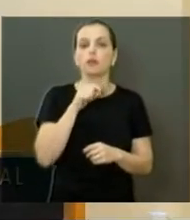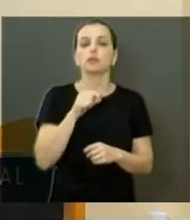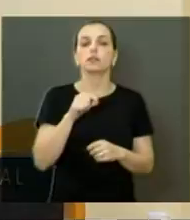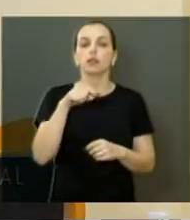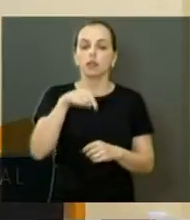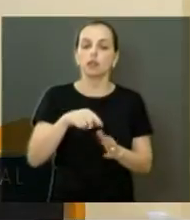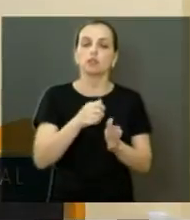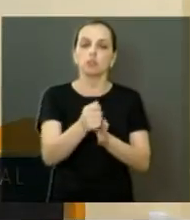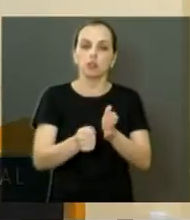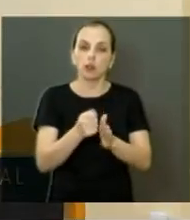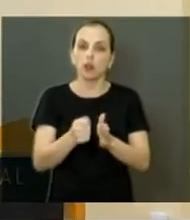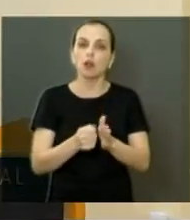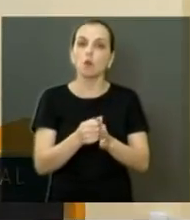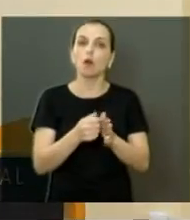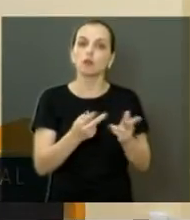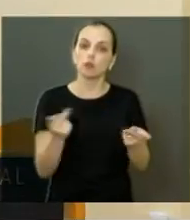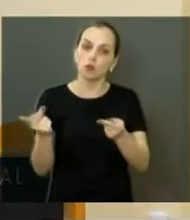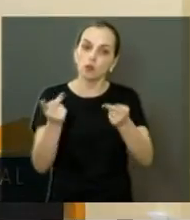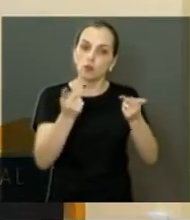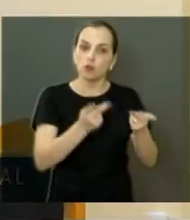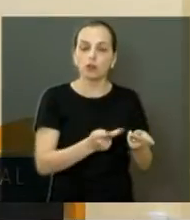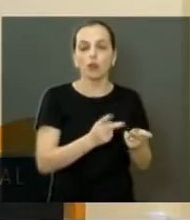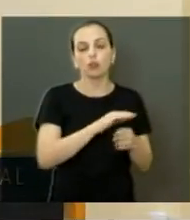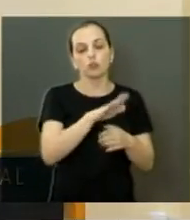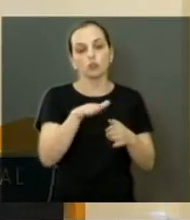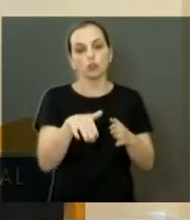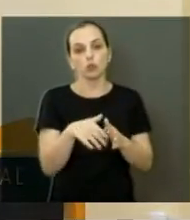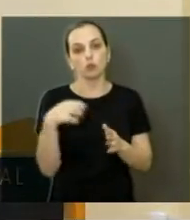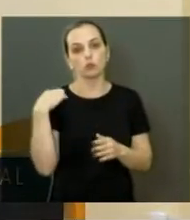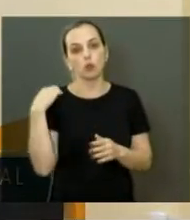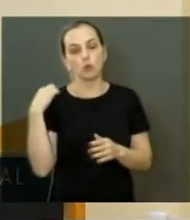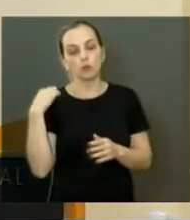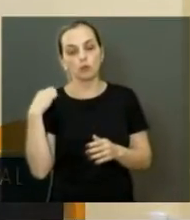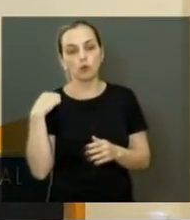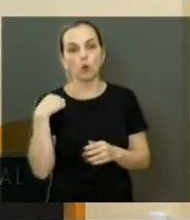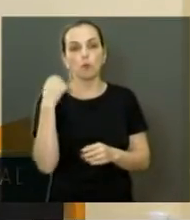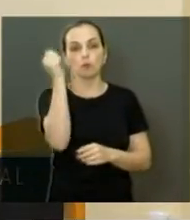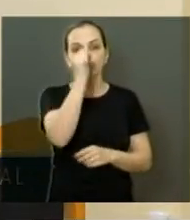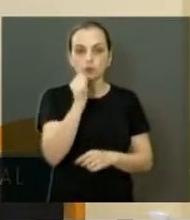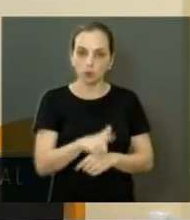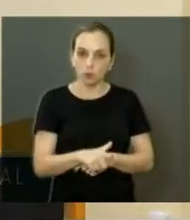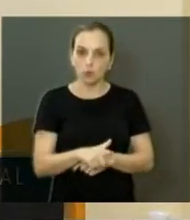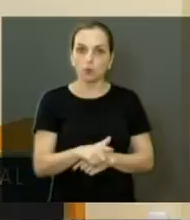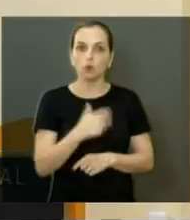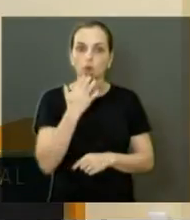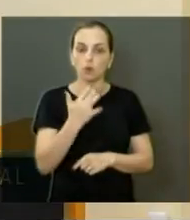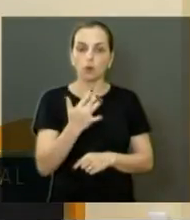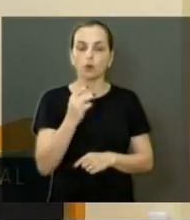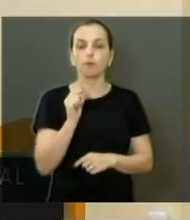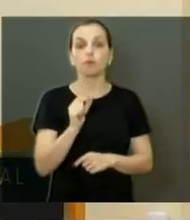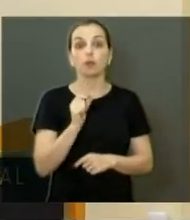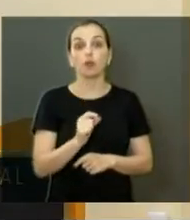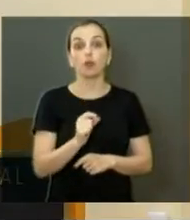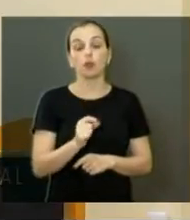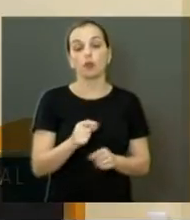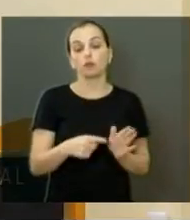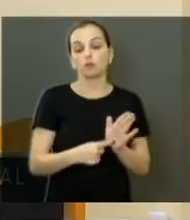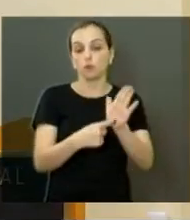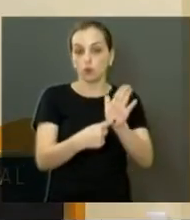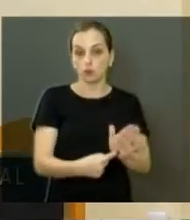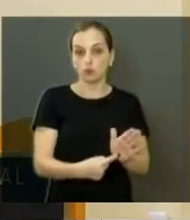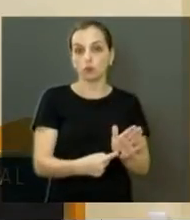possível, comparecerem de azul. Eu quero também dar ciência aqui a um requerimento que foi atendido